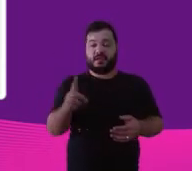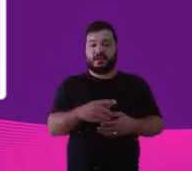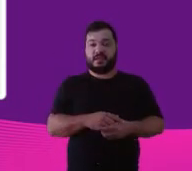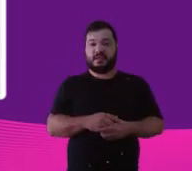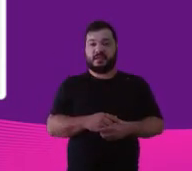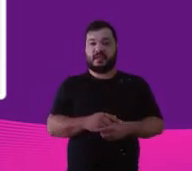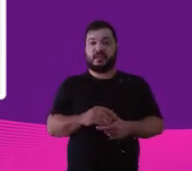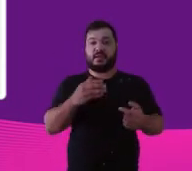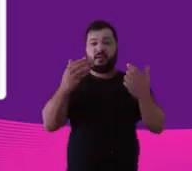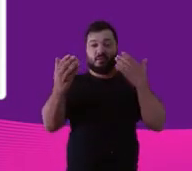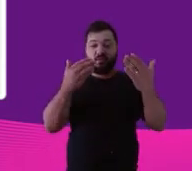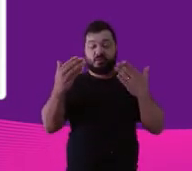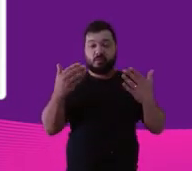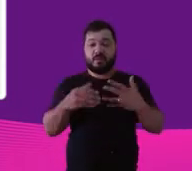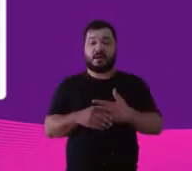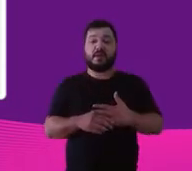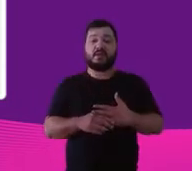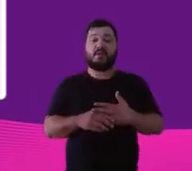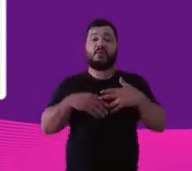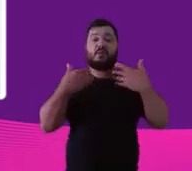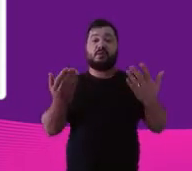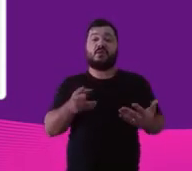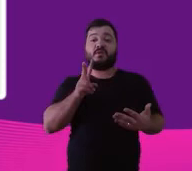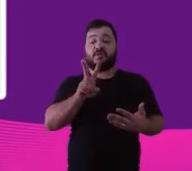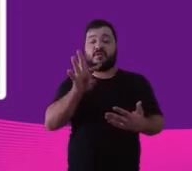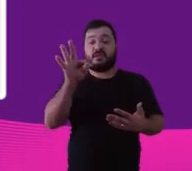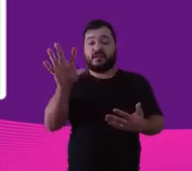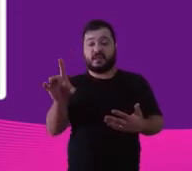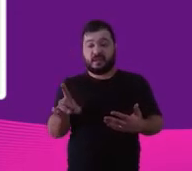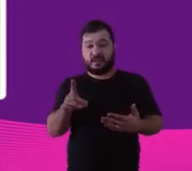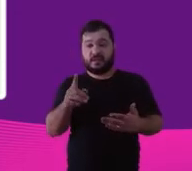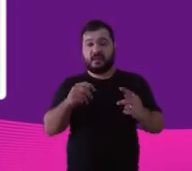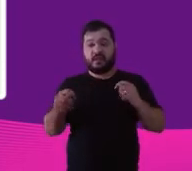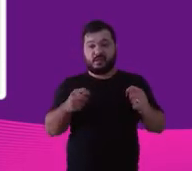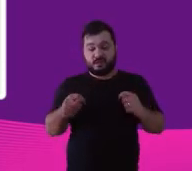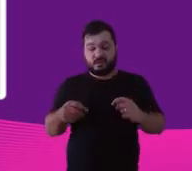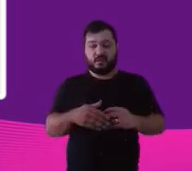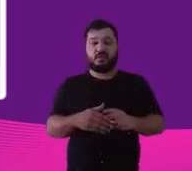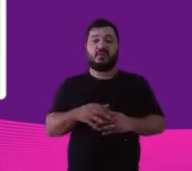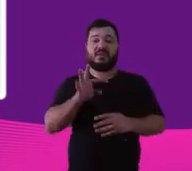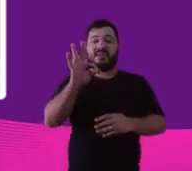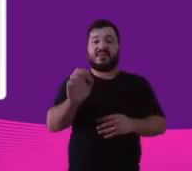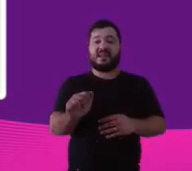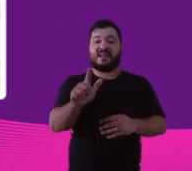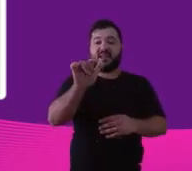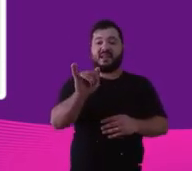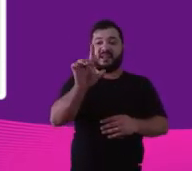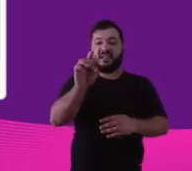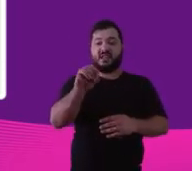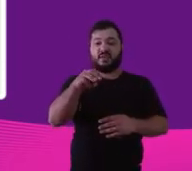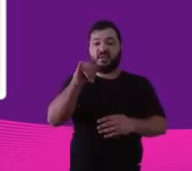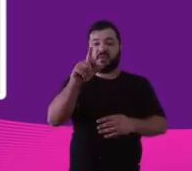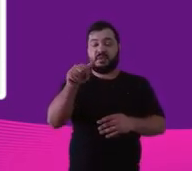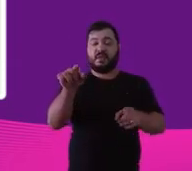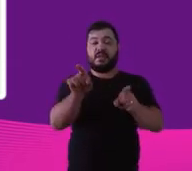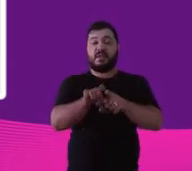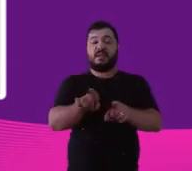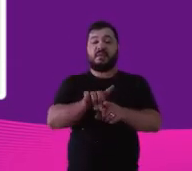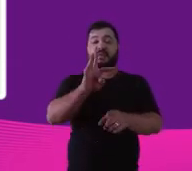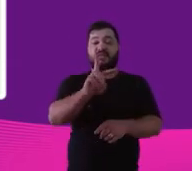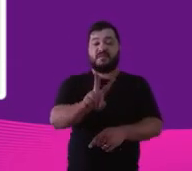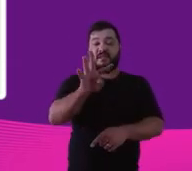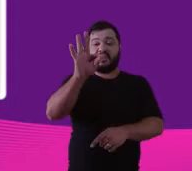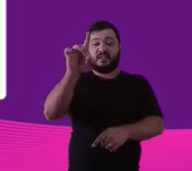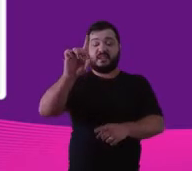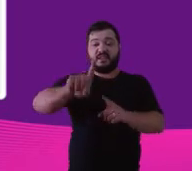como comparador então foi dtpa no controle processual militar 2010 e VP de mais barato no